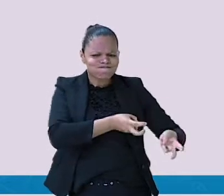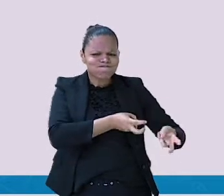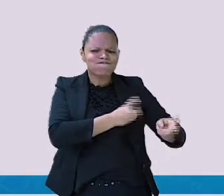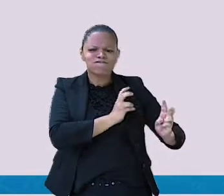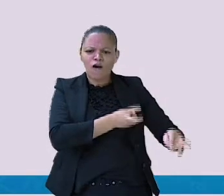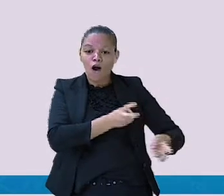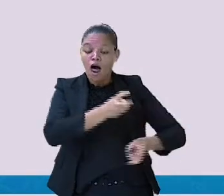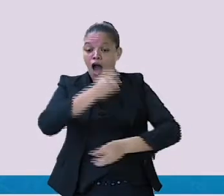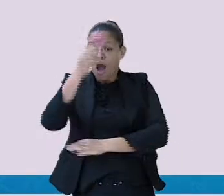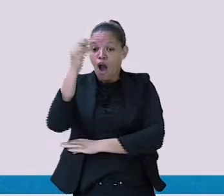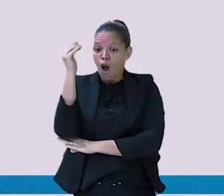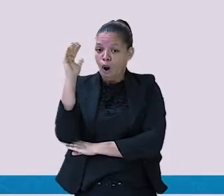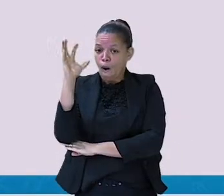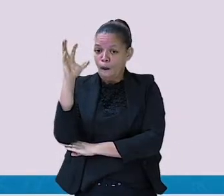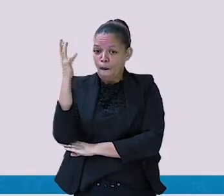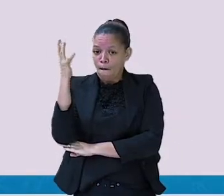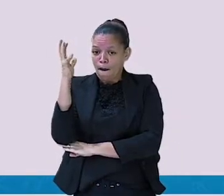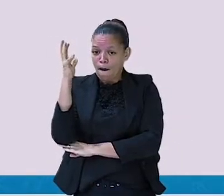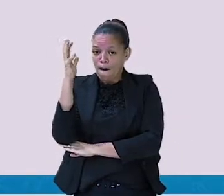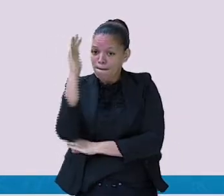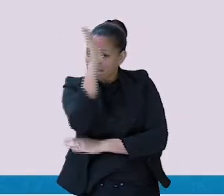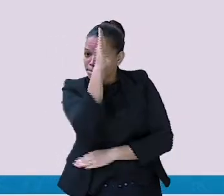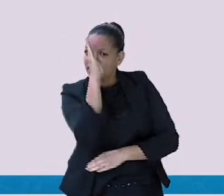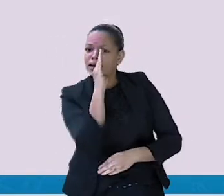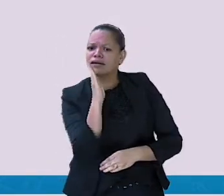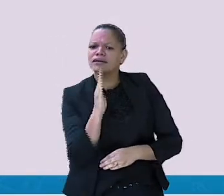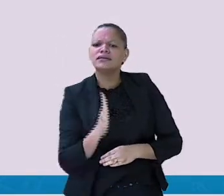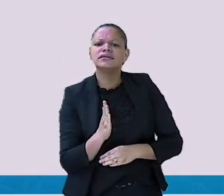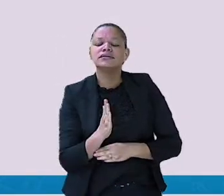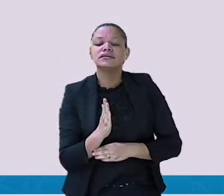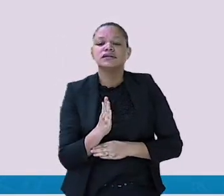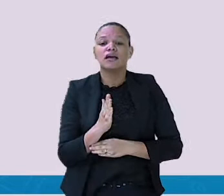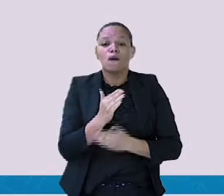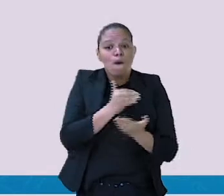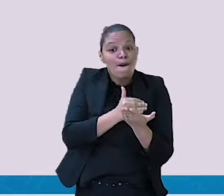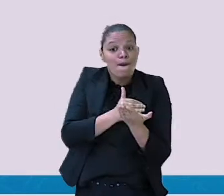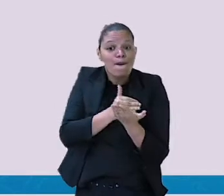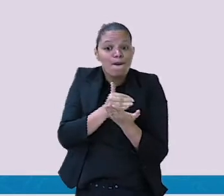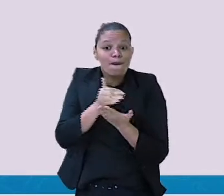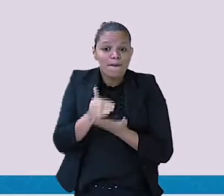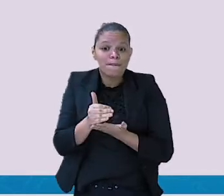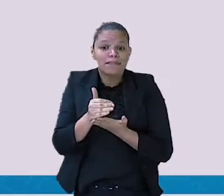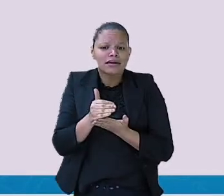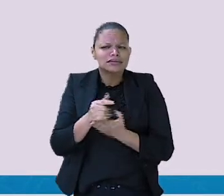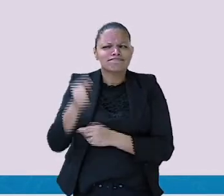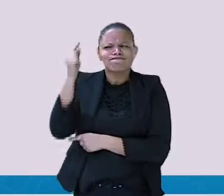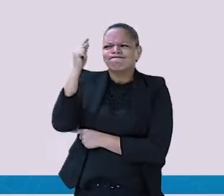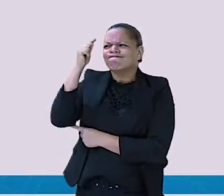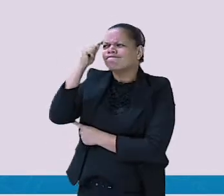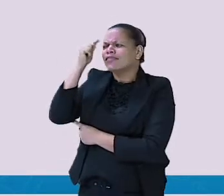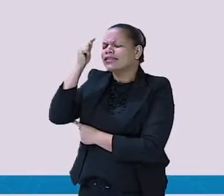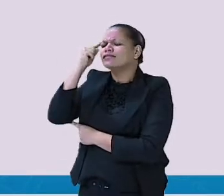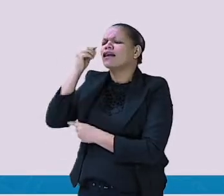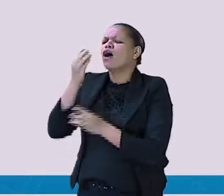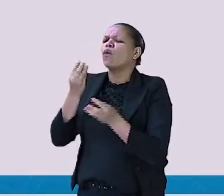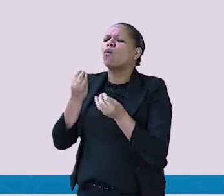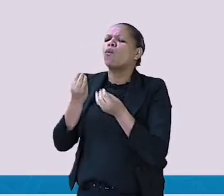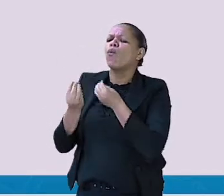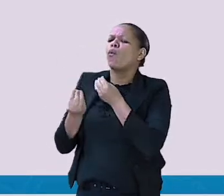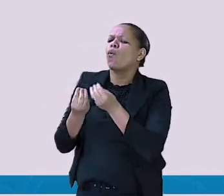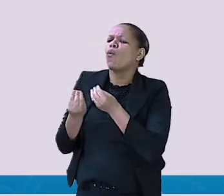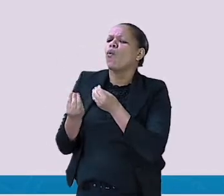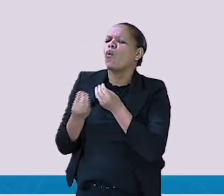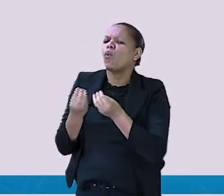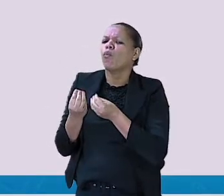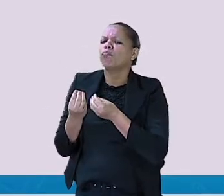era tão financeiramente melhor para os portugueses. Então, eles começaram a pensar em que produzir